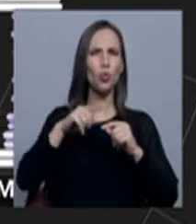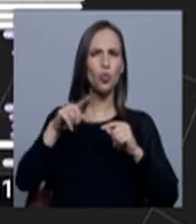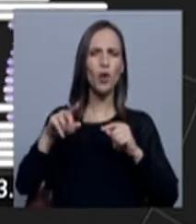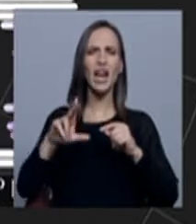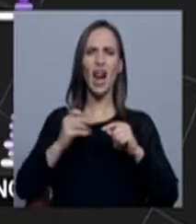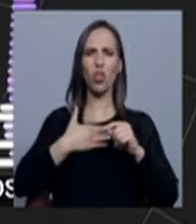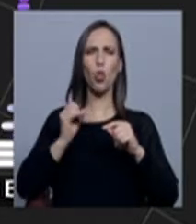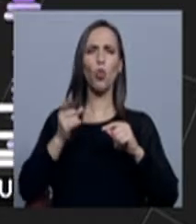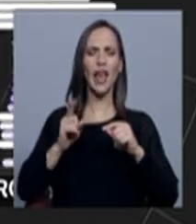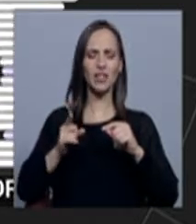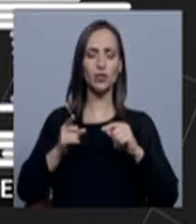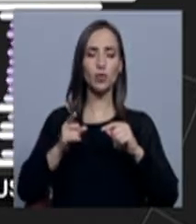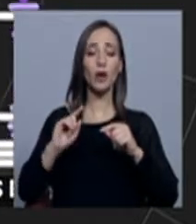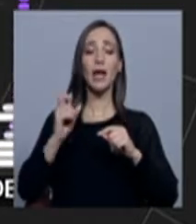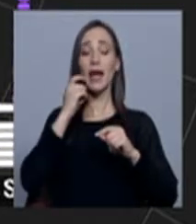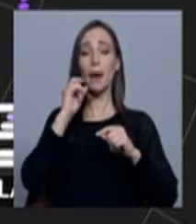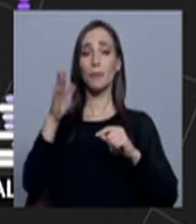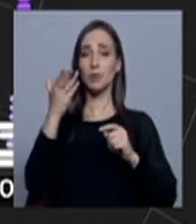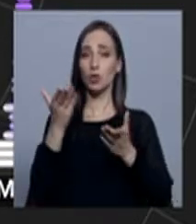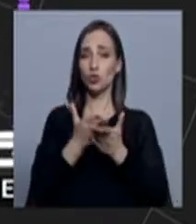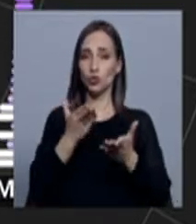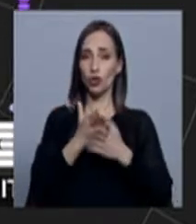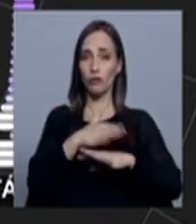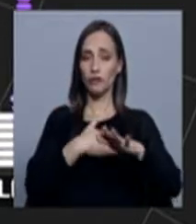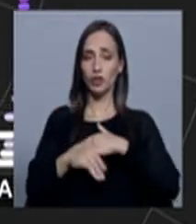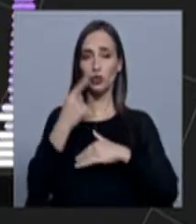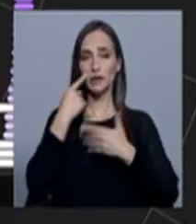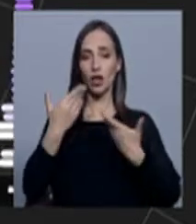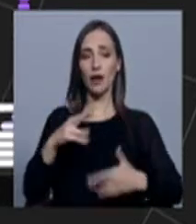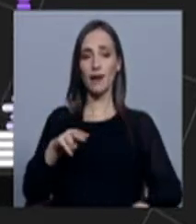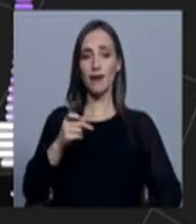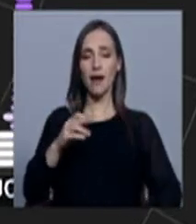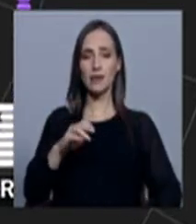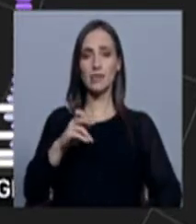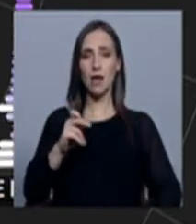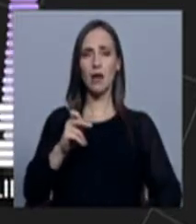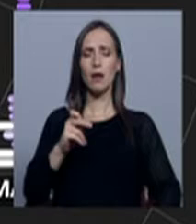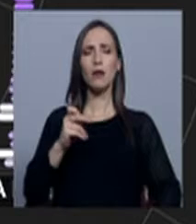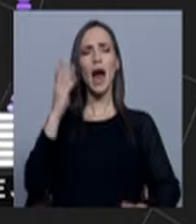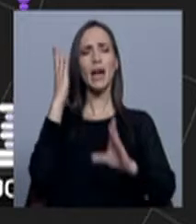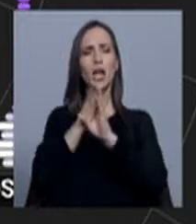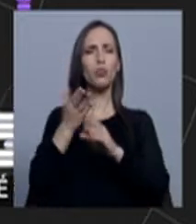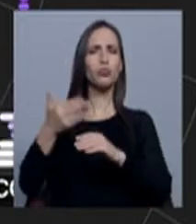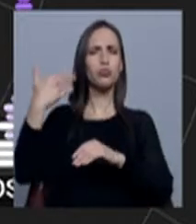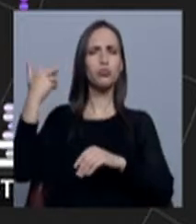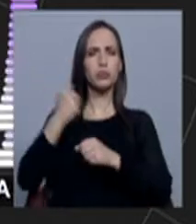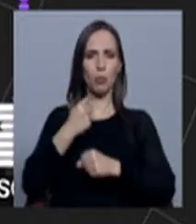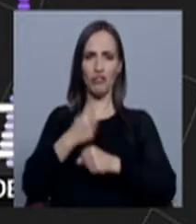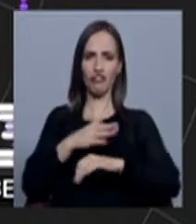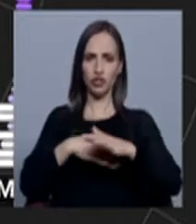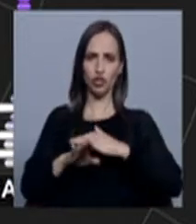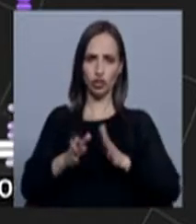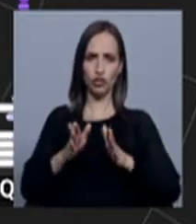o principal autor deste estudo, que é agora conhecido, este estudo da NASA, foi aos arquivos de uma missão que já tinha trabalhado, a